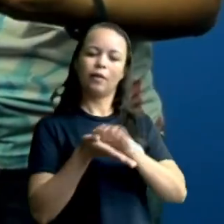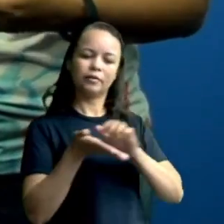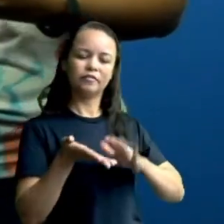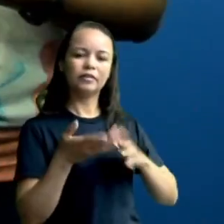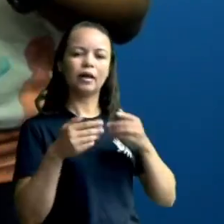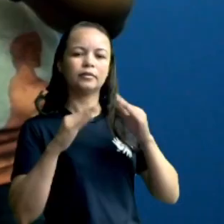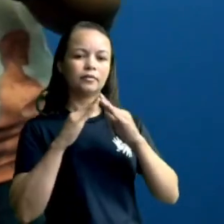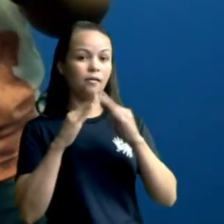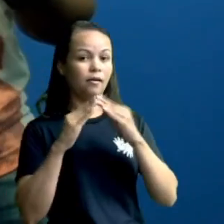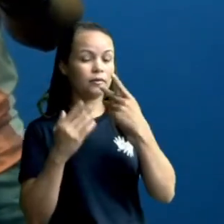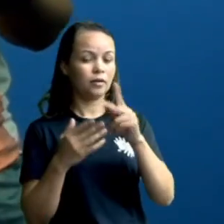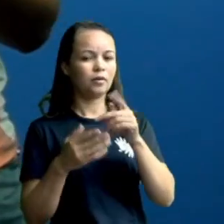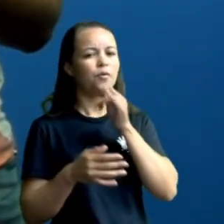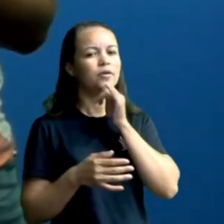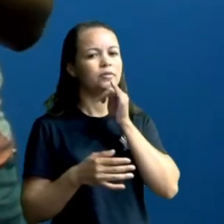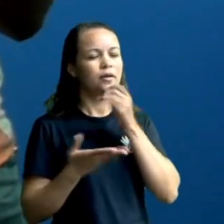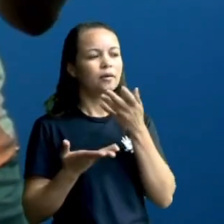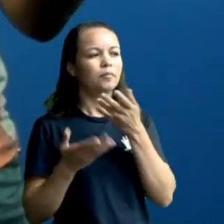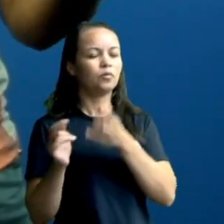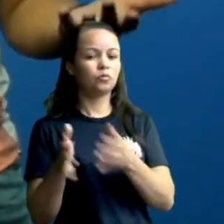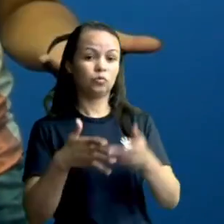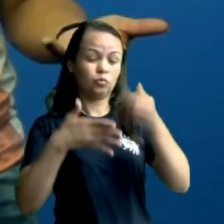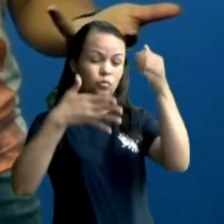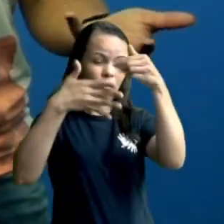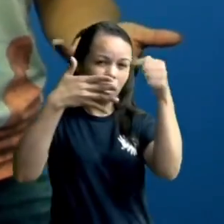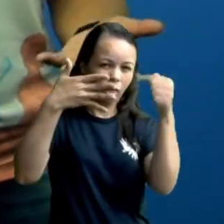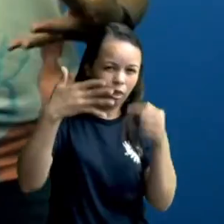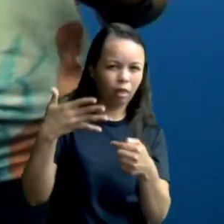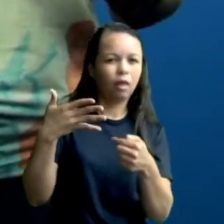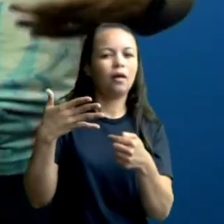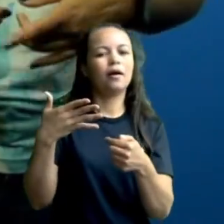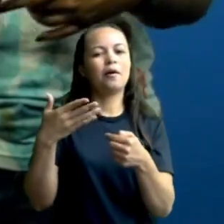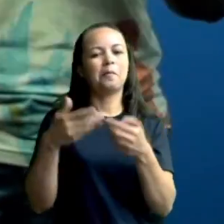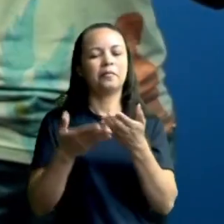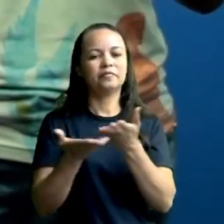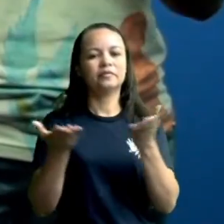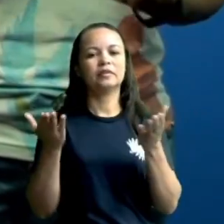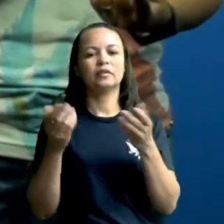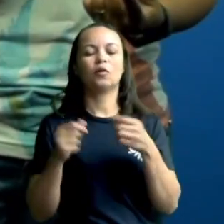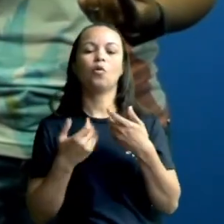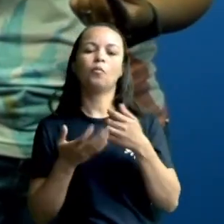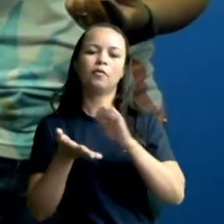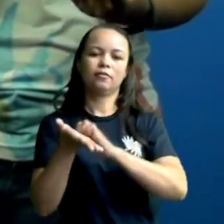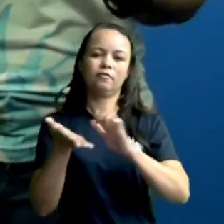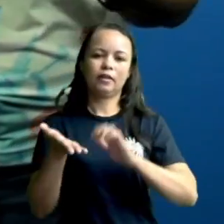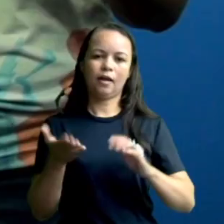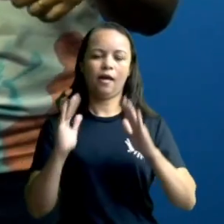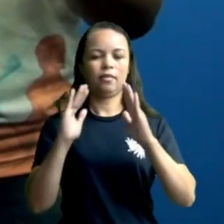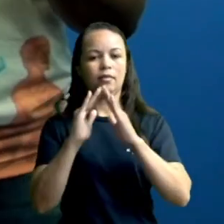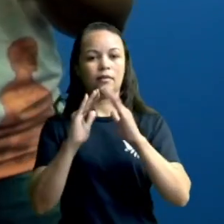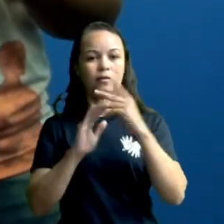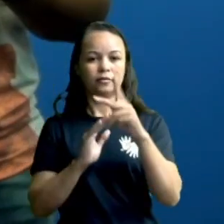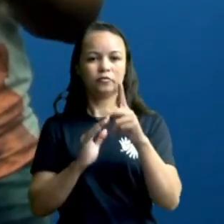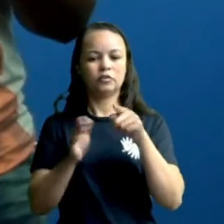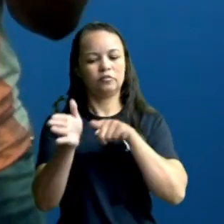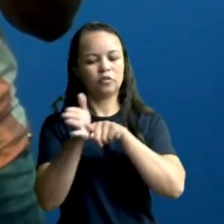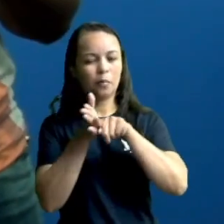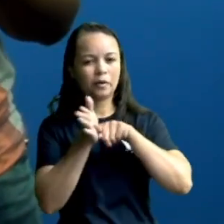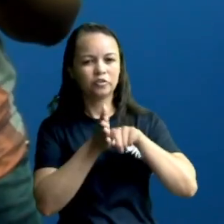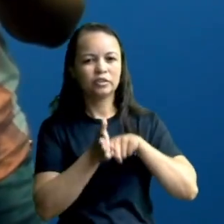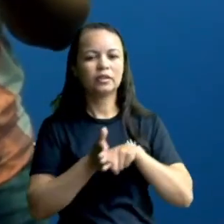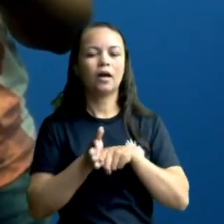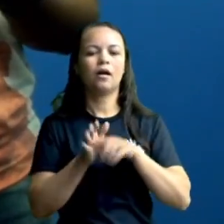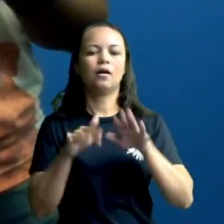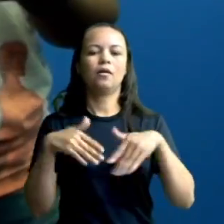alguns exemplos, mas não tem como a gente trazer todos, né? Então, como tarefinha de casa, vocês vão pesquisar